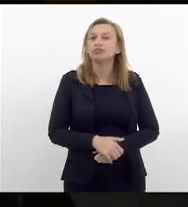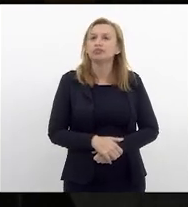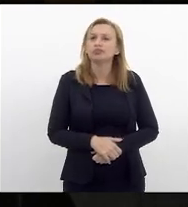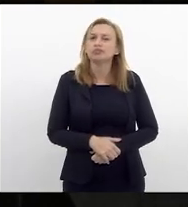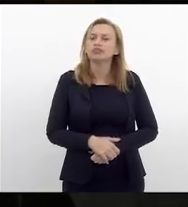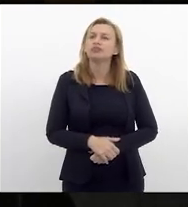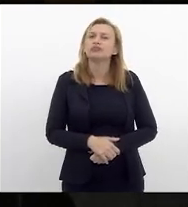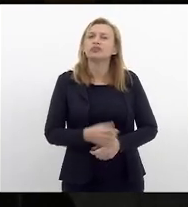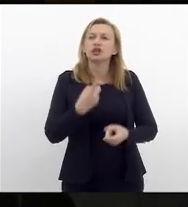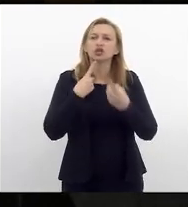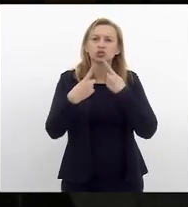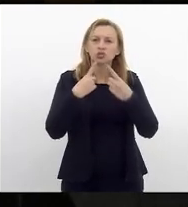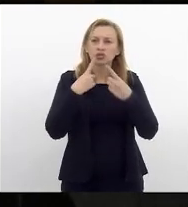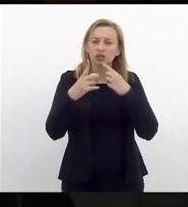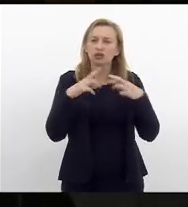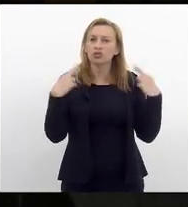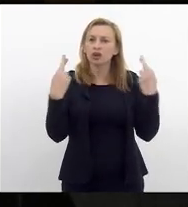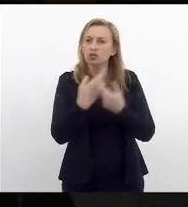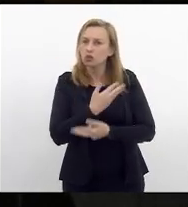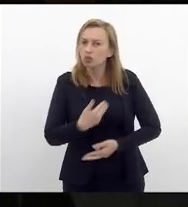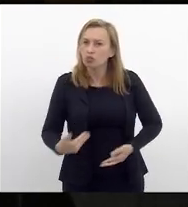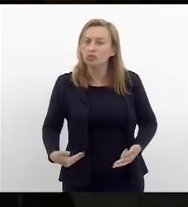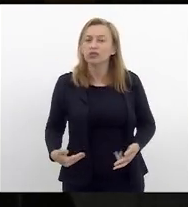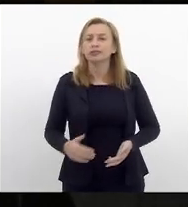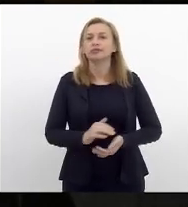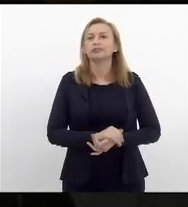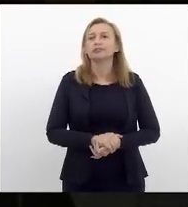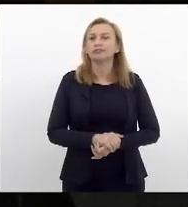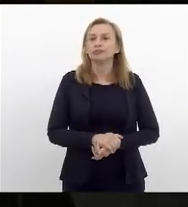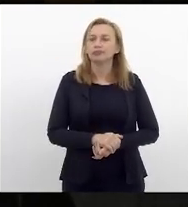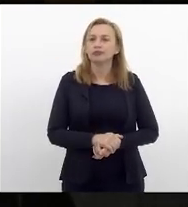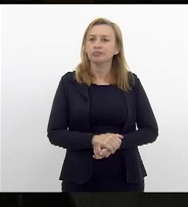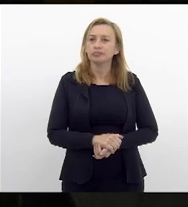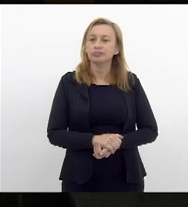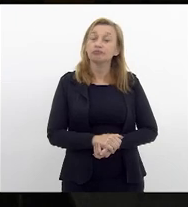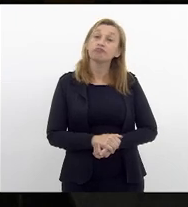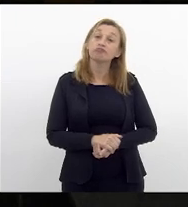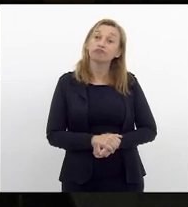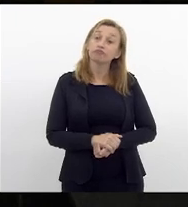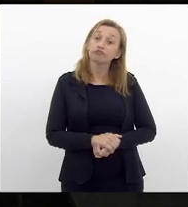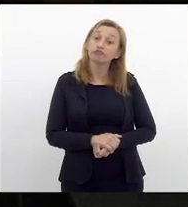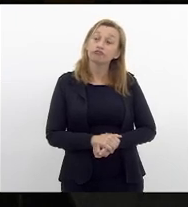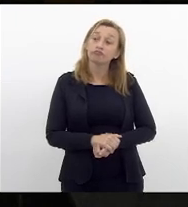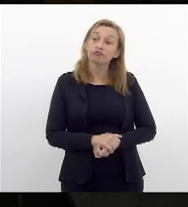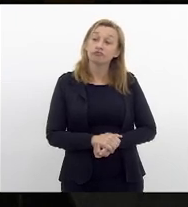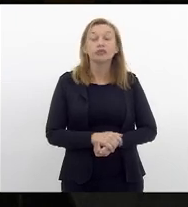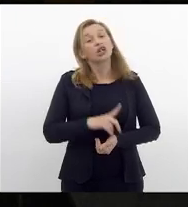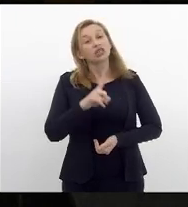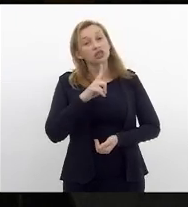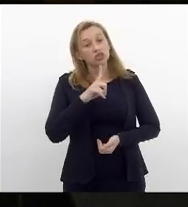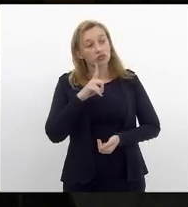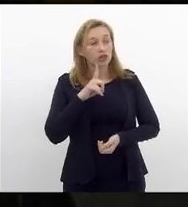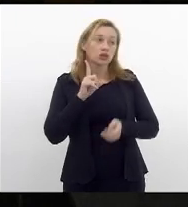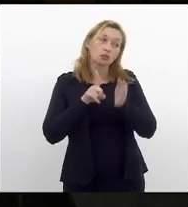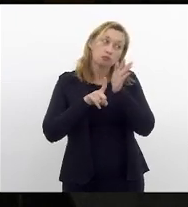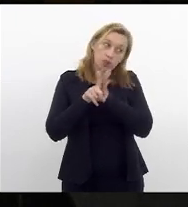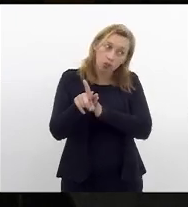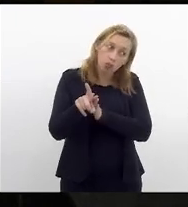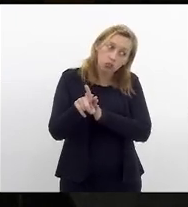do debate, da audiência pública, que talvez, se eu tivesse até